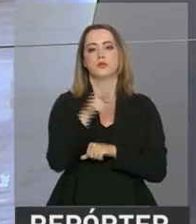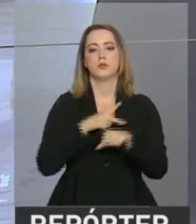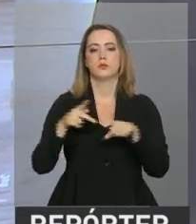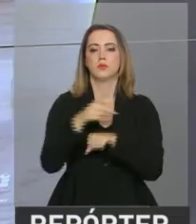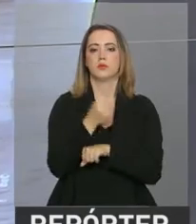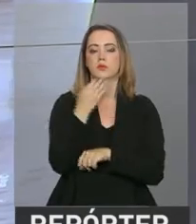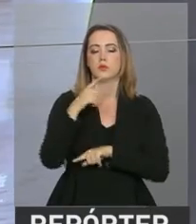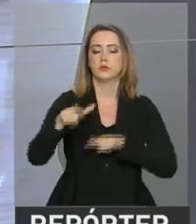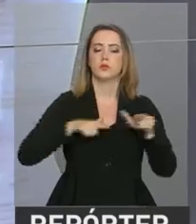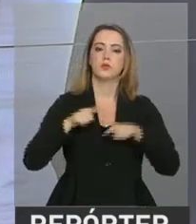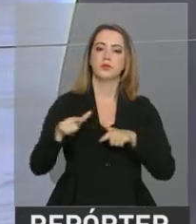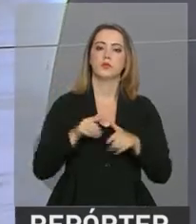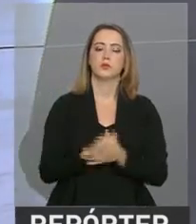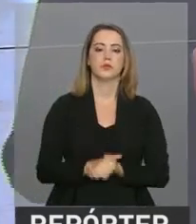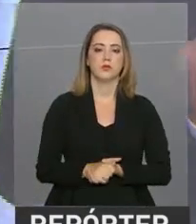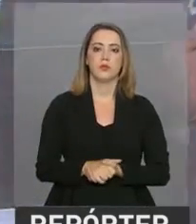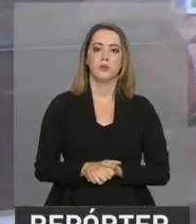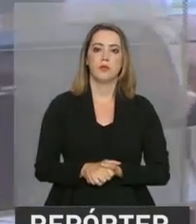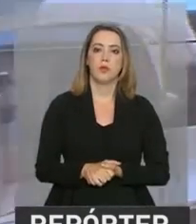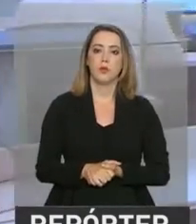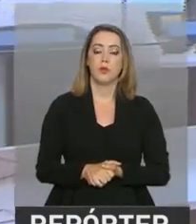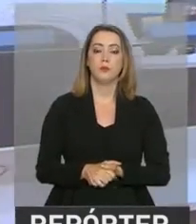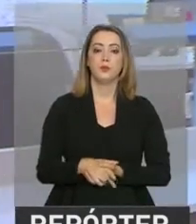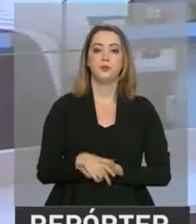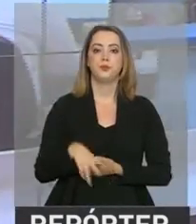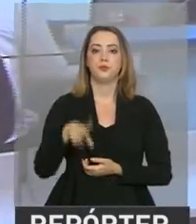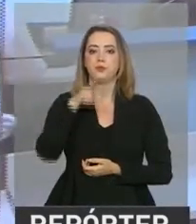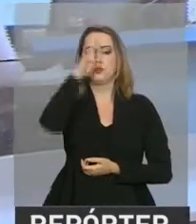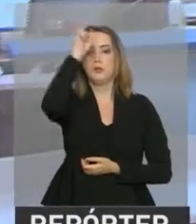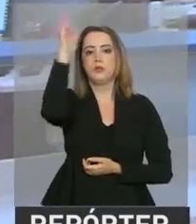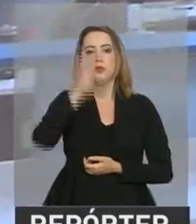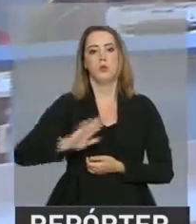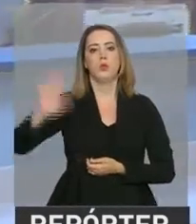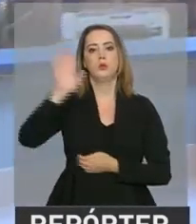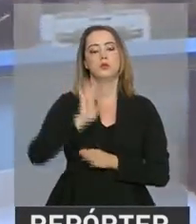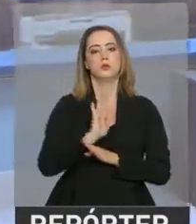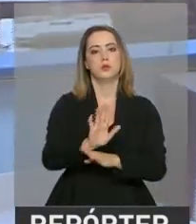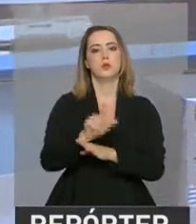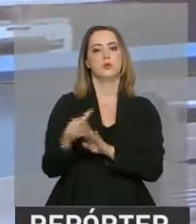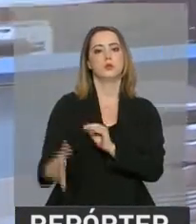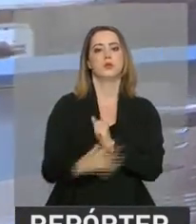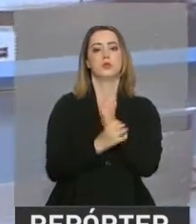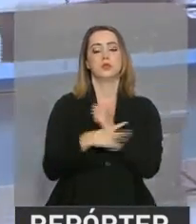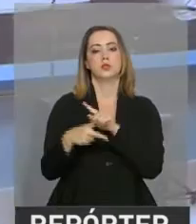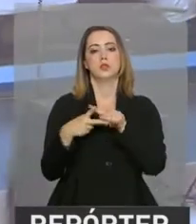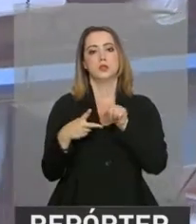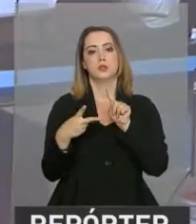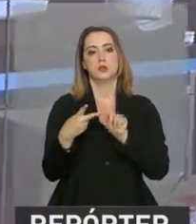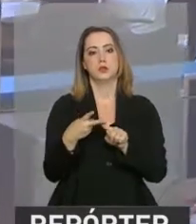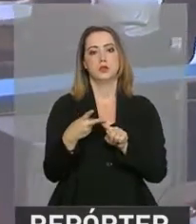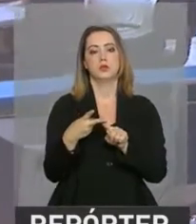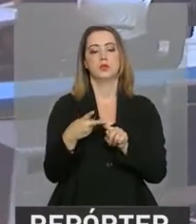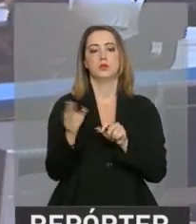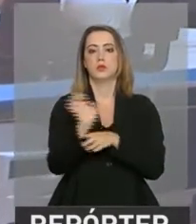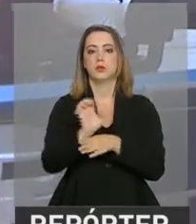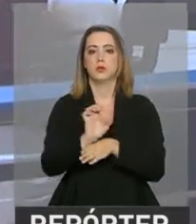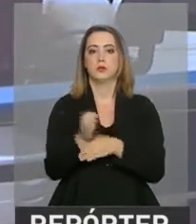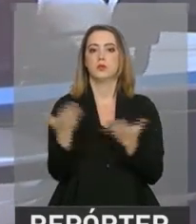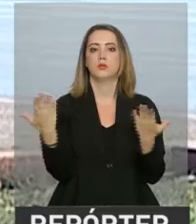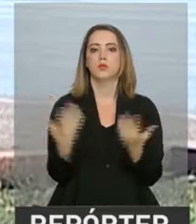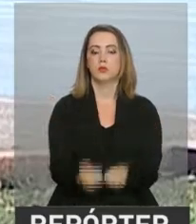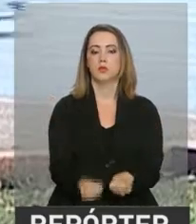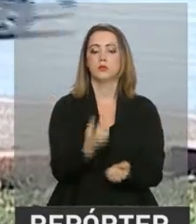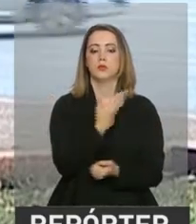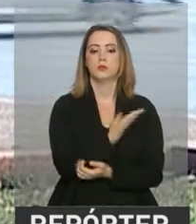obrigado bom trabalho pra você a força nacional vai reforçar a segurança em dois estados joão pedro neto tem os detalhes